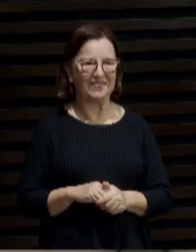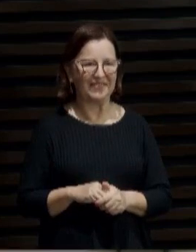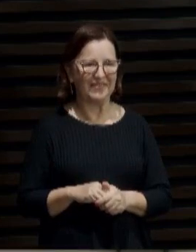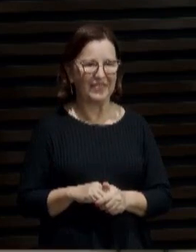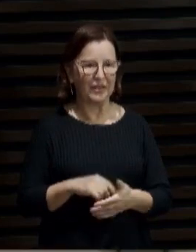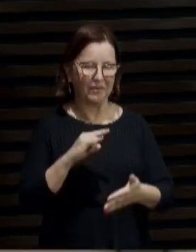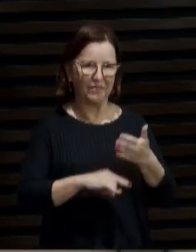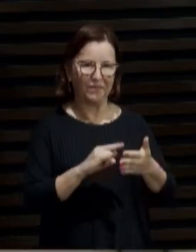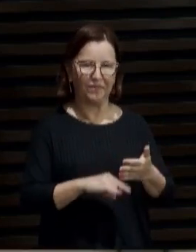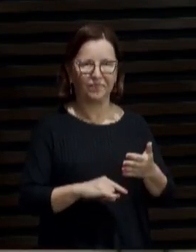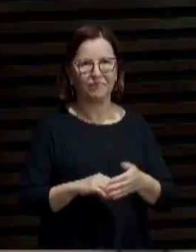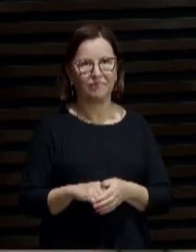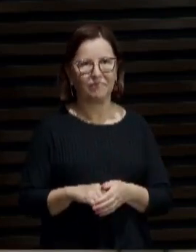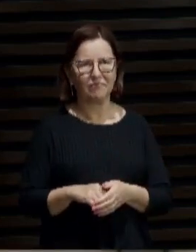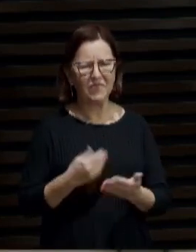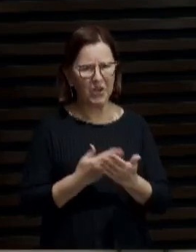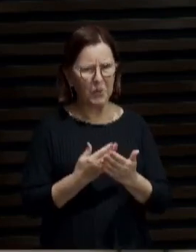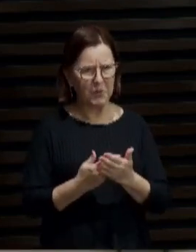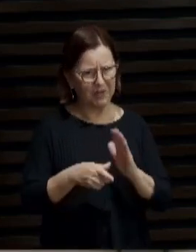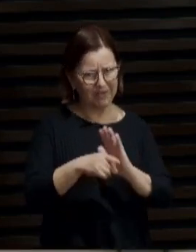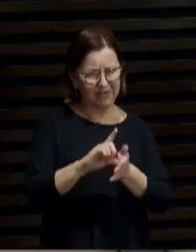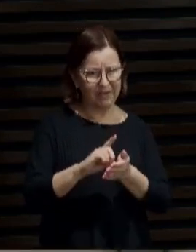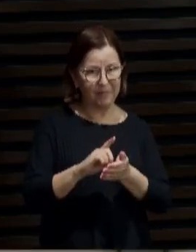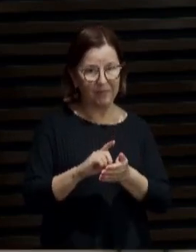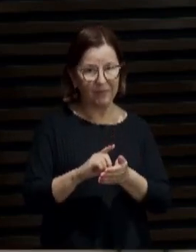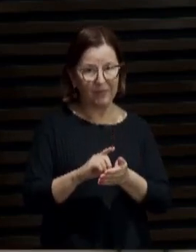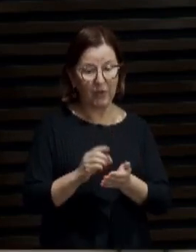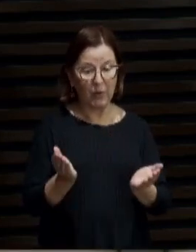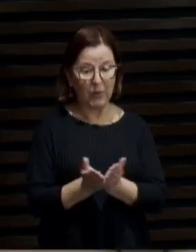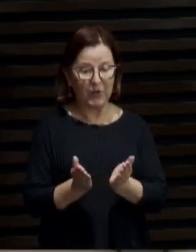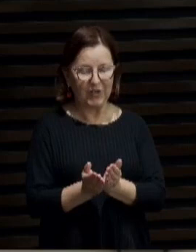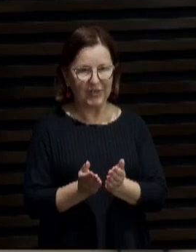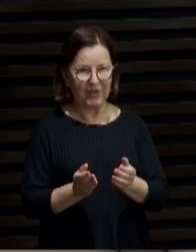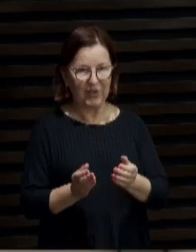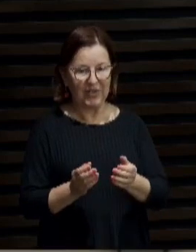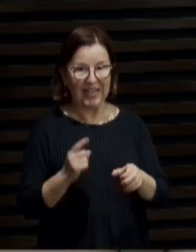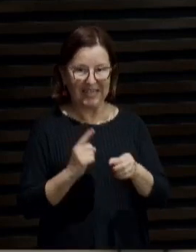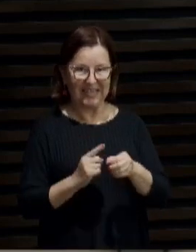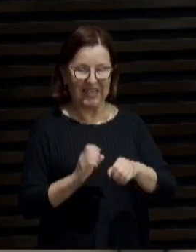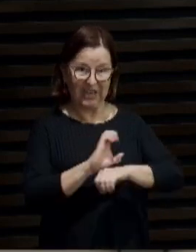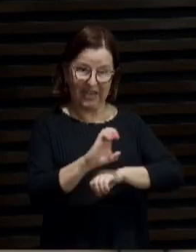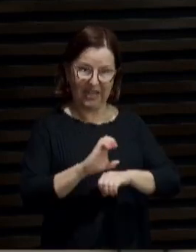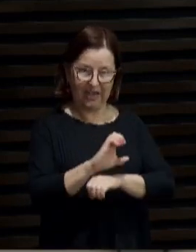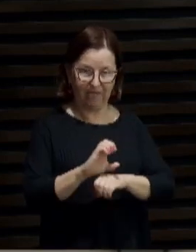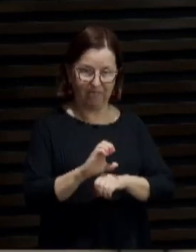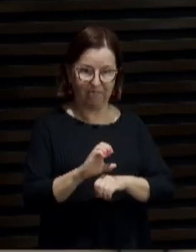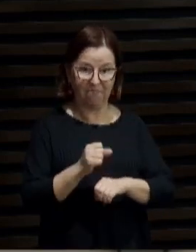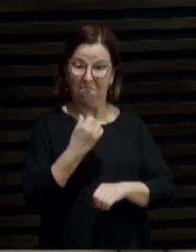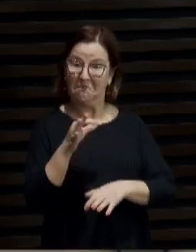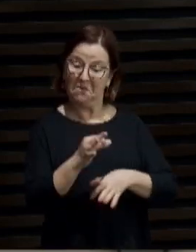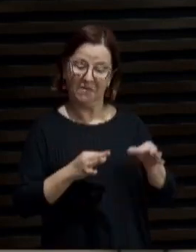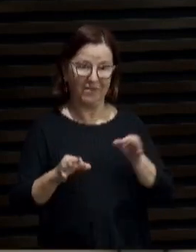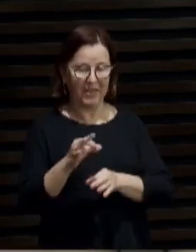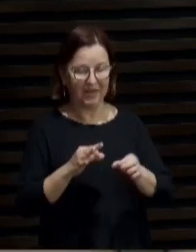Boletim. Conforme vimos no estudo anterior, os cristãos de Éfeso, eles eram doutrinadamente bem preparados.